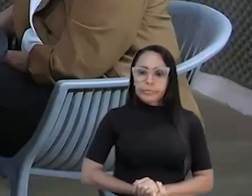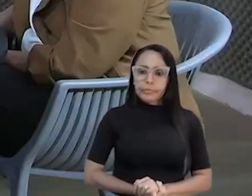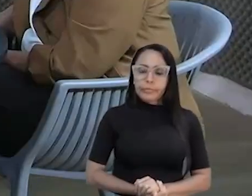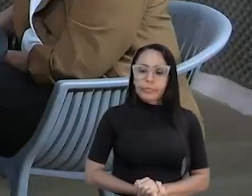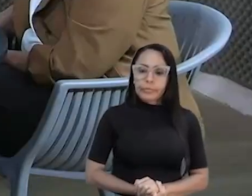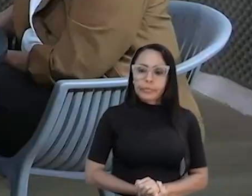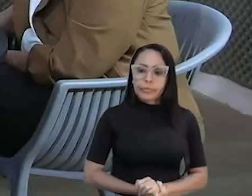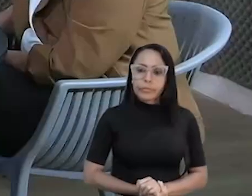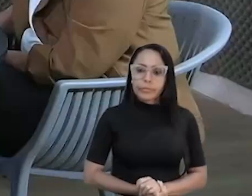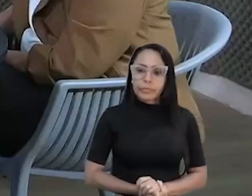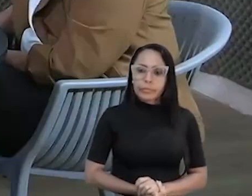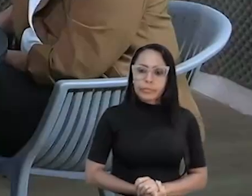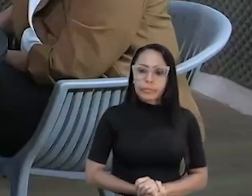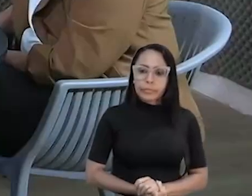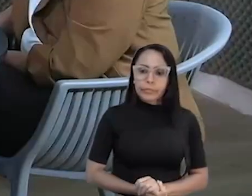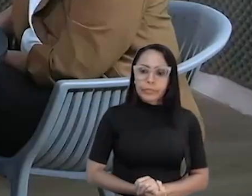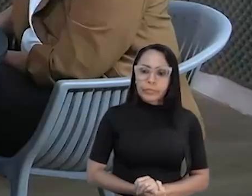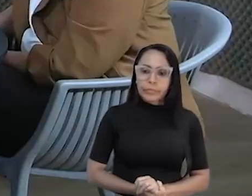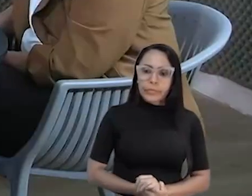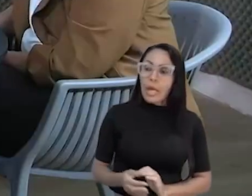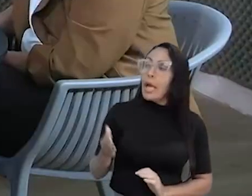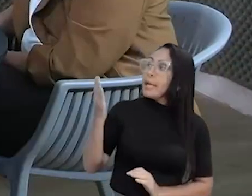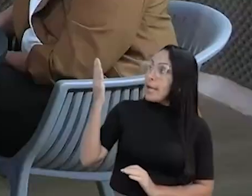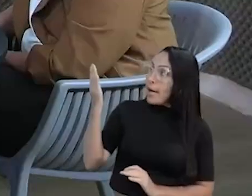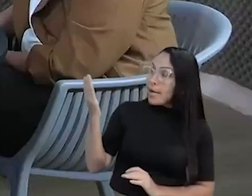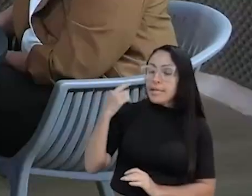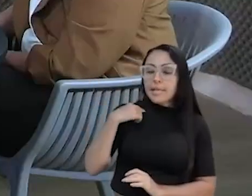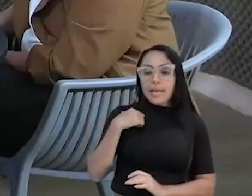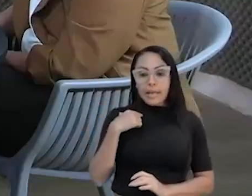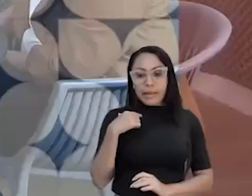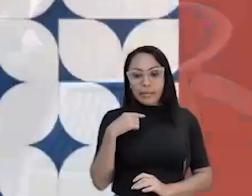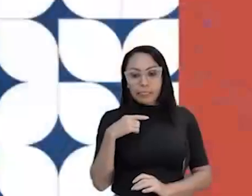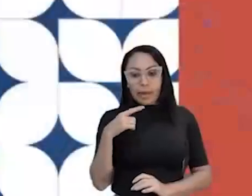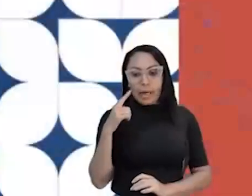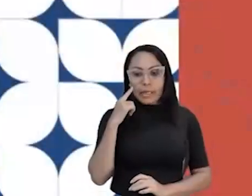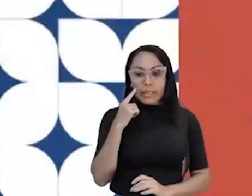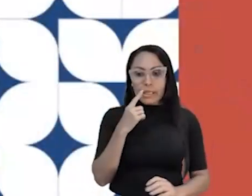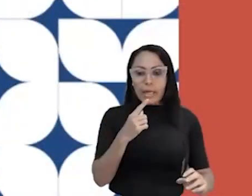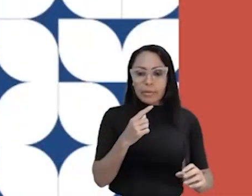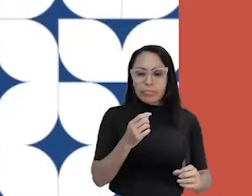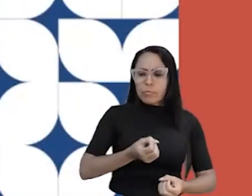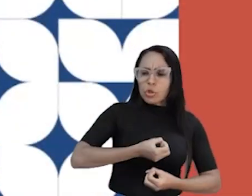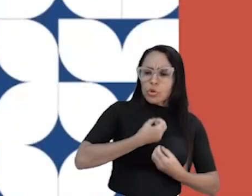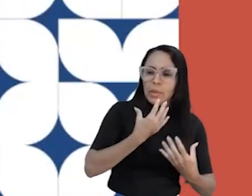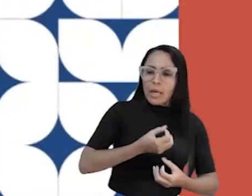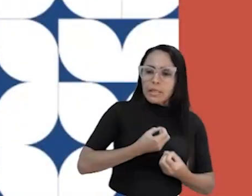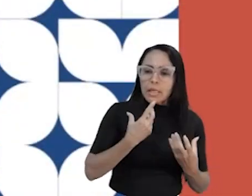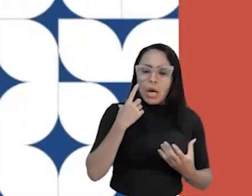desse manual. E aqui é aquela ideia, né? Essa unidade, essa